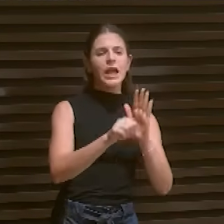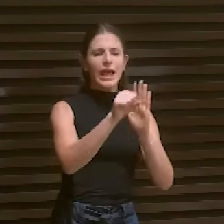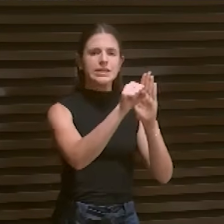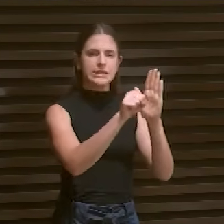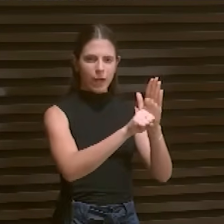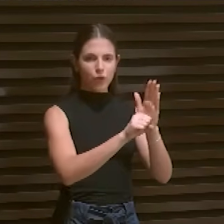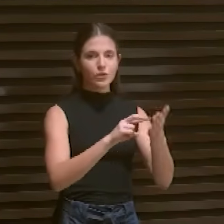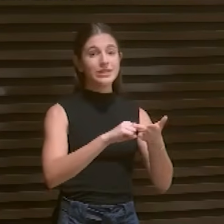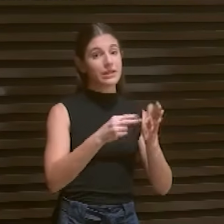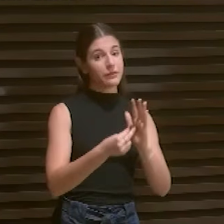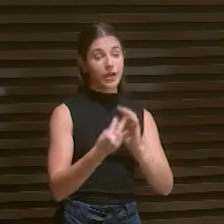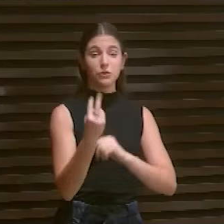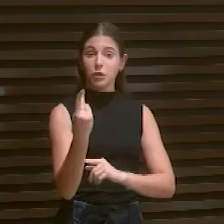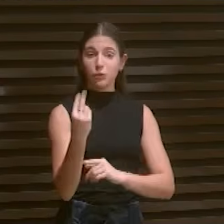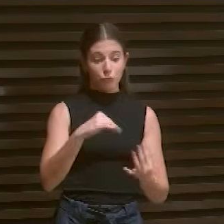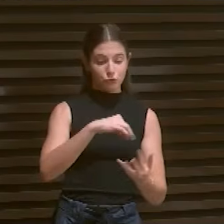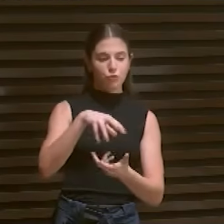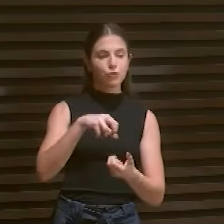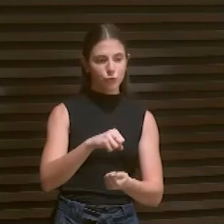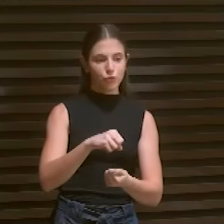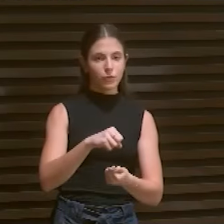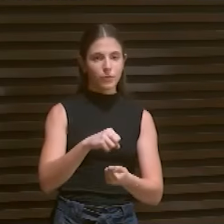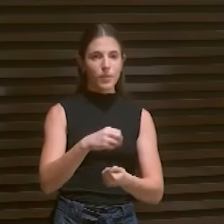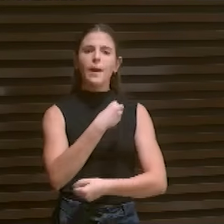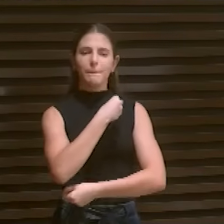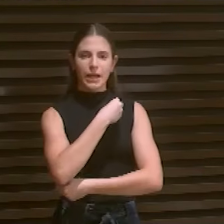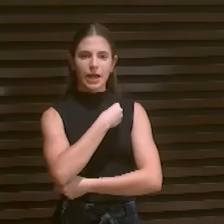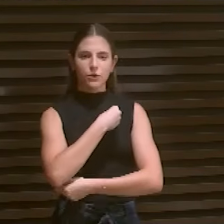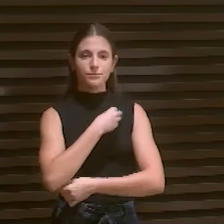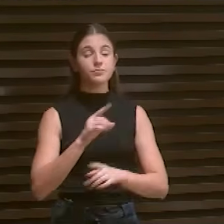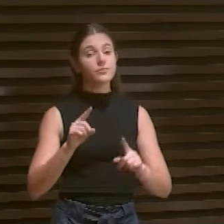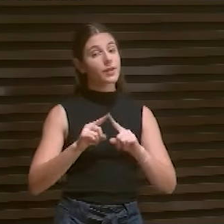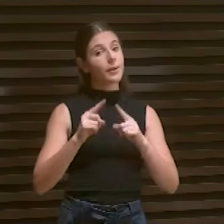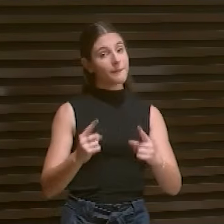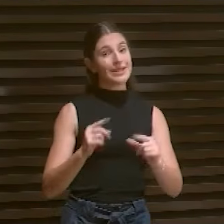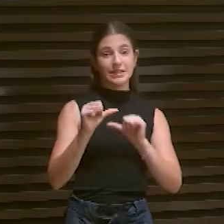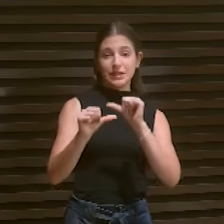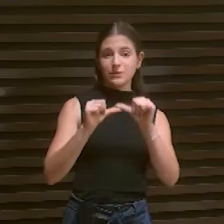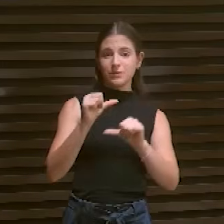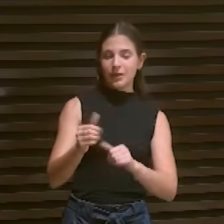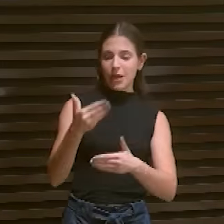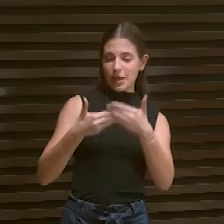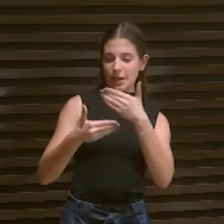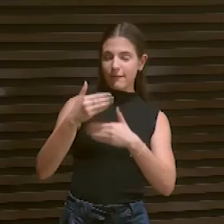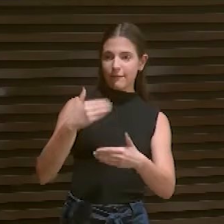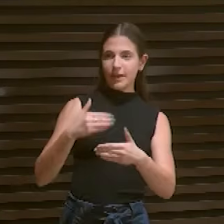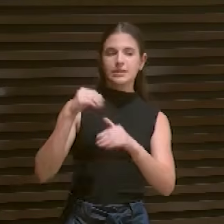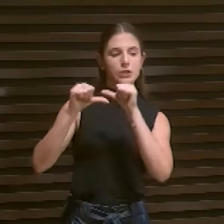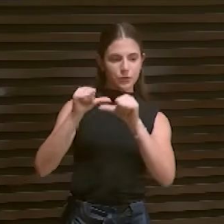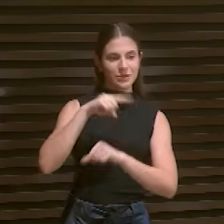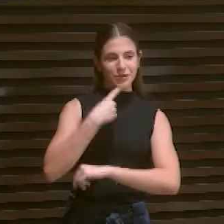mesmo significado de mundo. Mas transformai-vos pela renovação da vossa mente, para